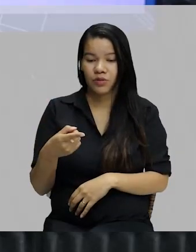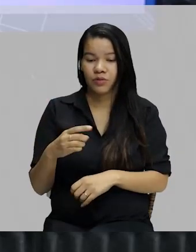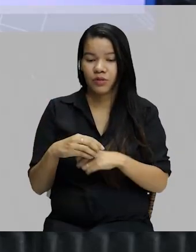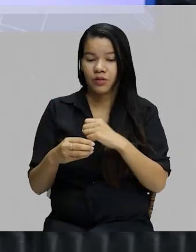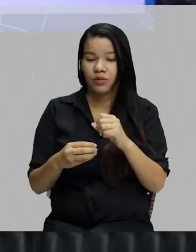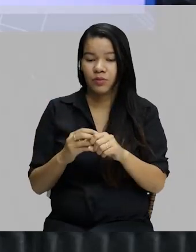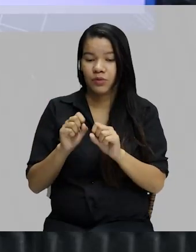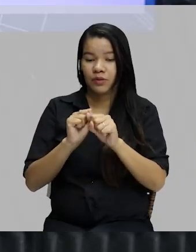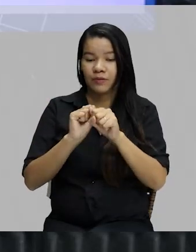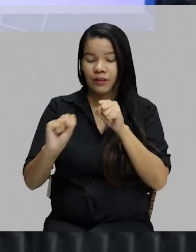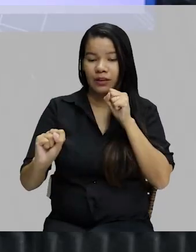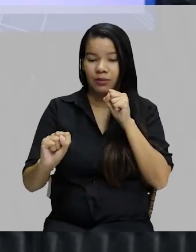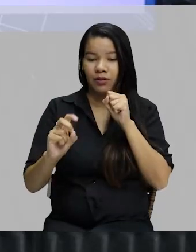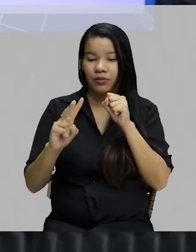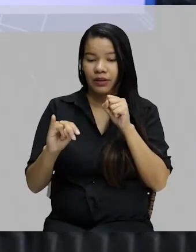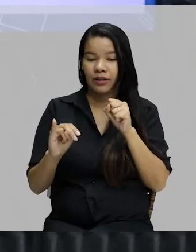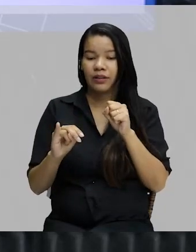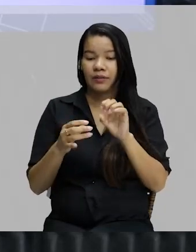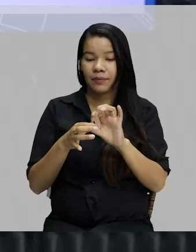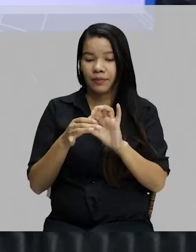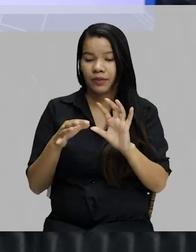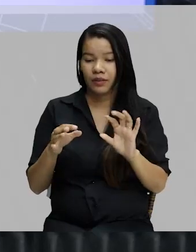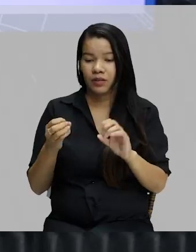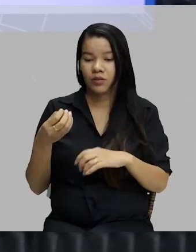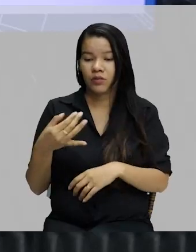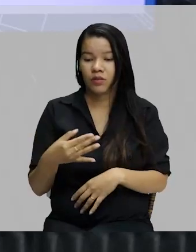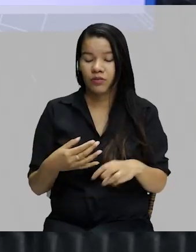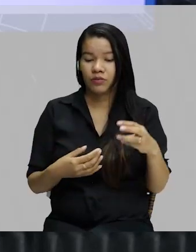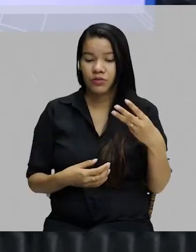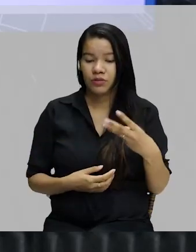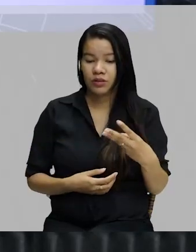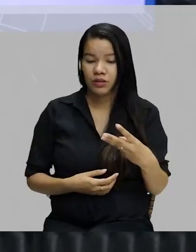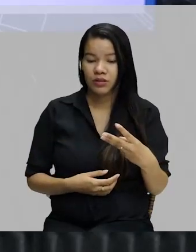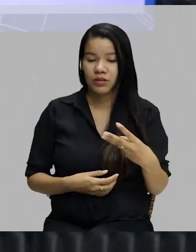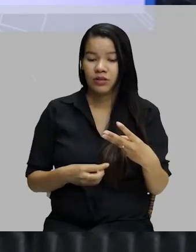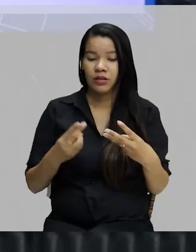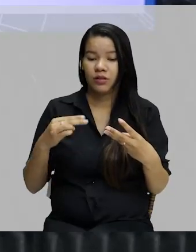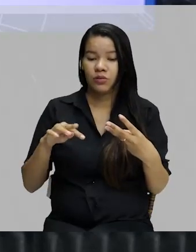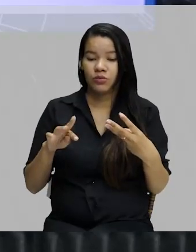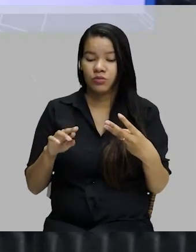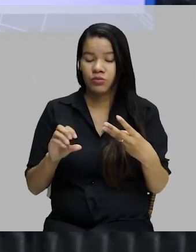3 nêutrons, que vão atacar novos átomos de urânio